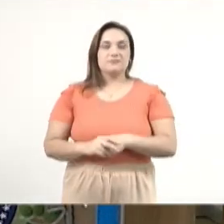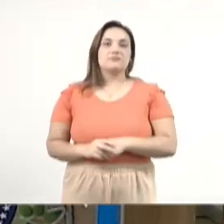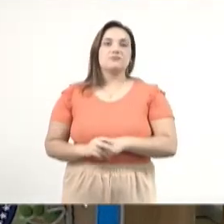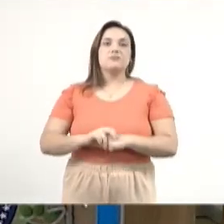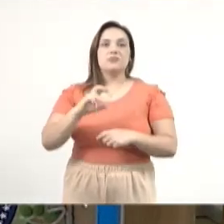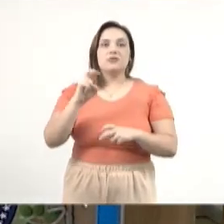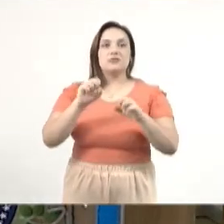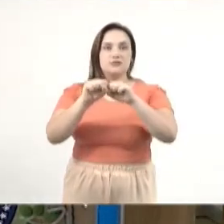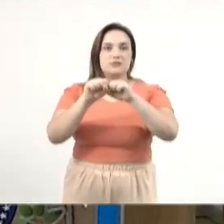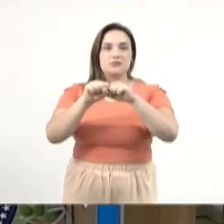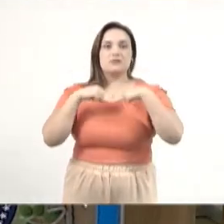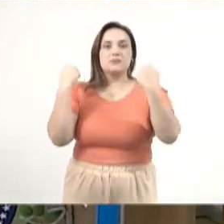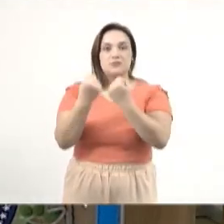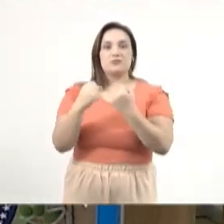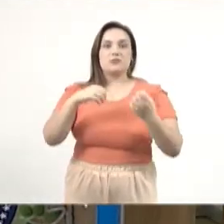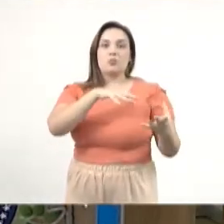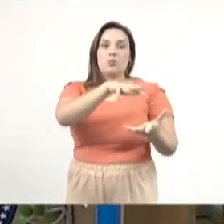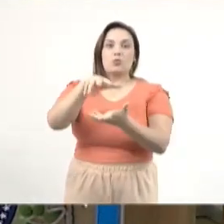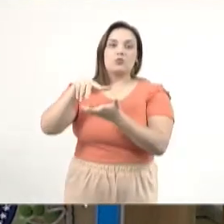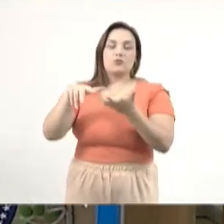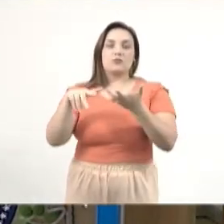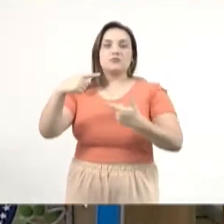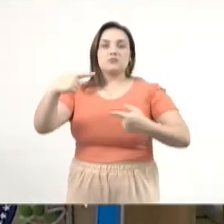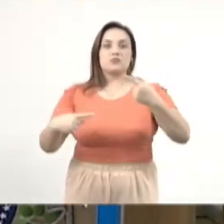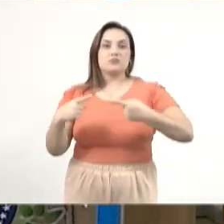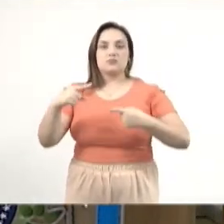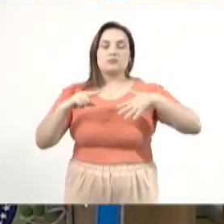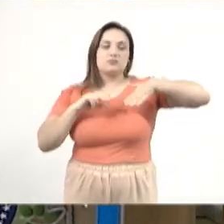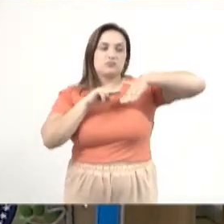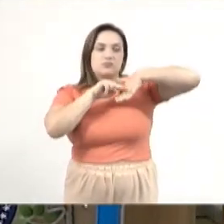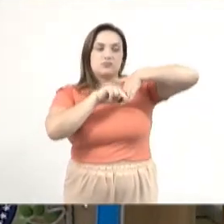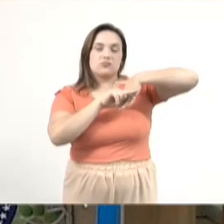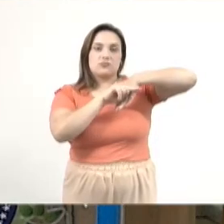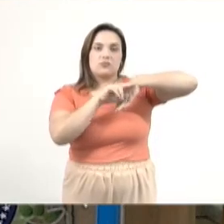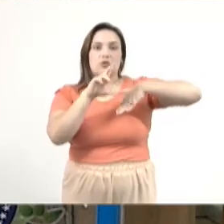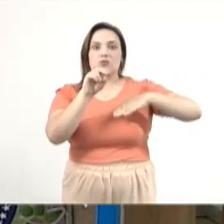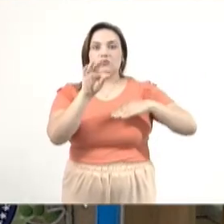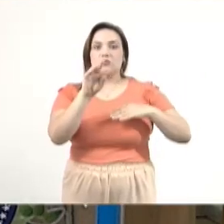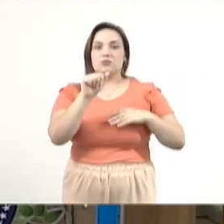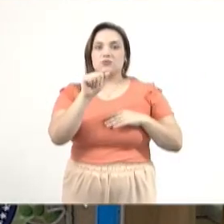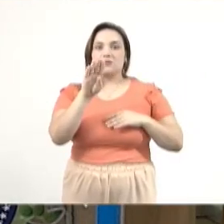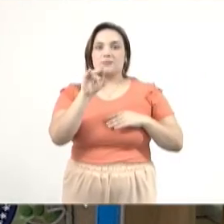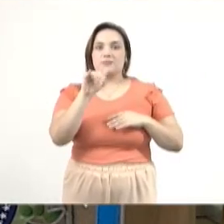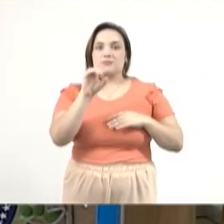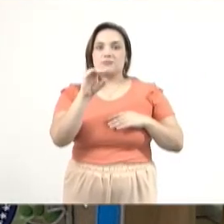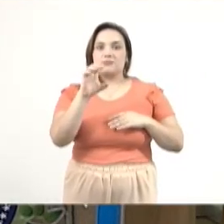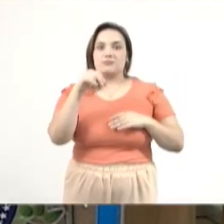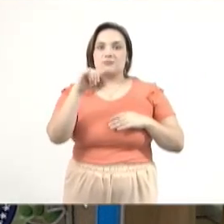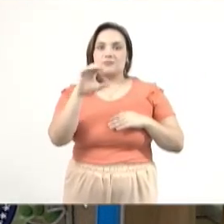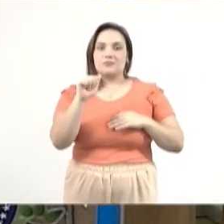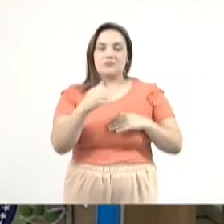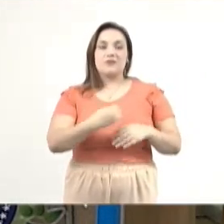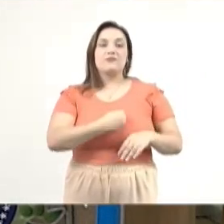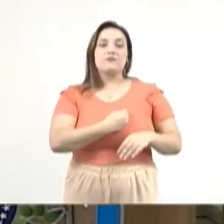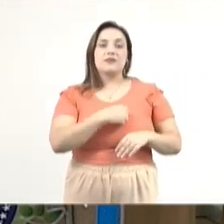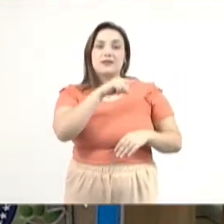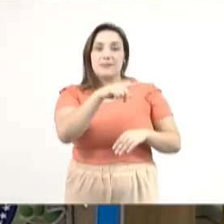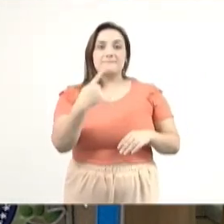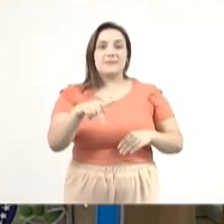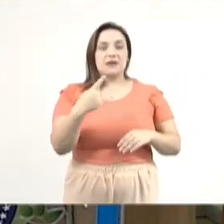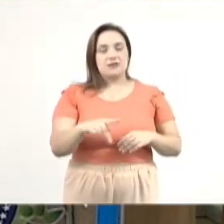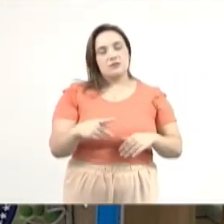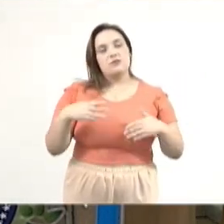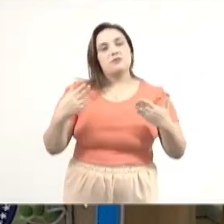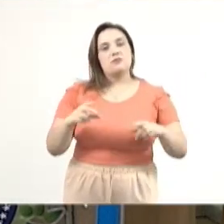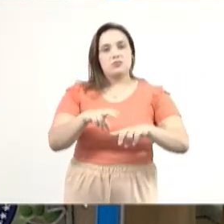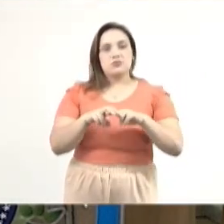5º Seminário Internacional que discute a Rota Bioceânica. Esse seminário aconteceu lá em Loma Plata, no Paraguai, e ele,